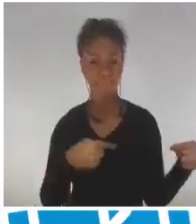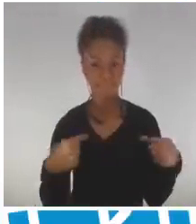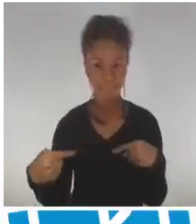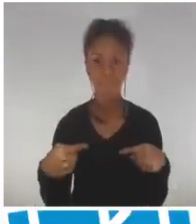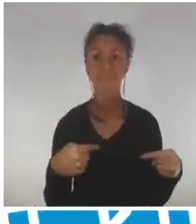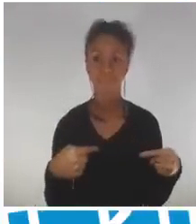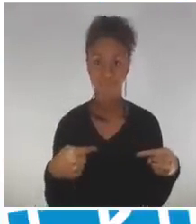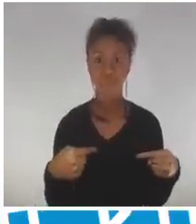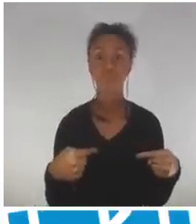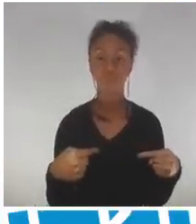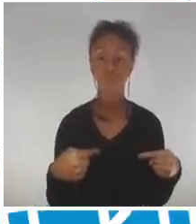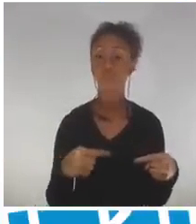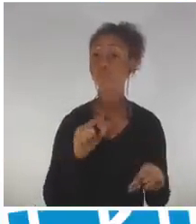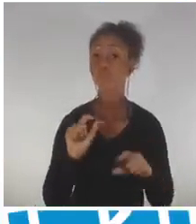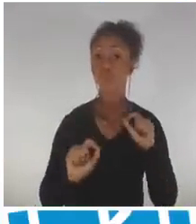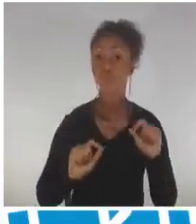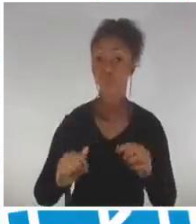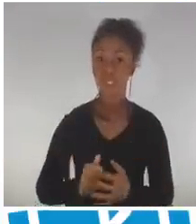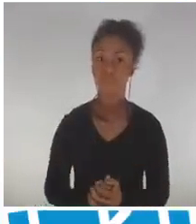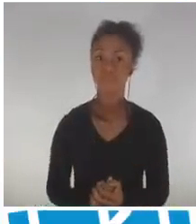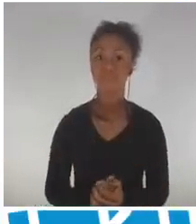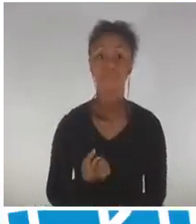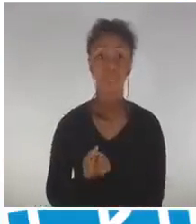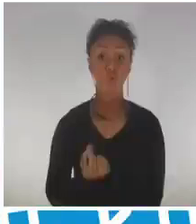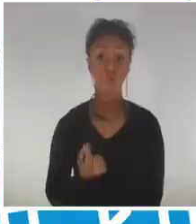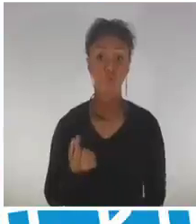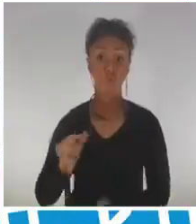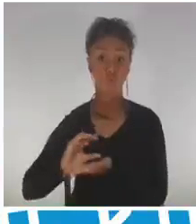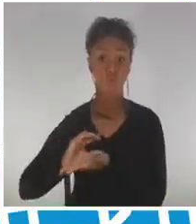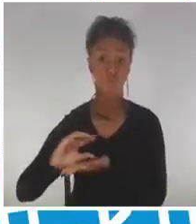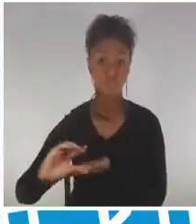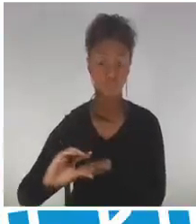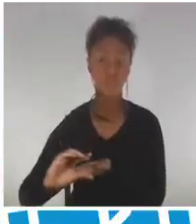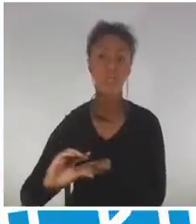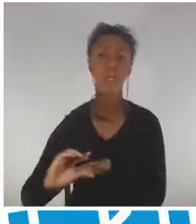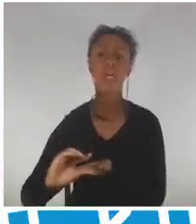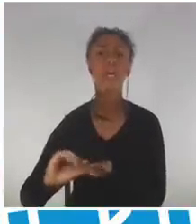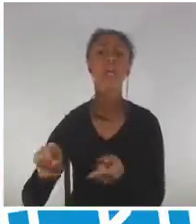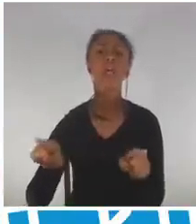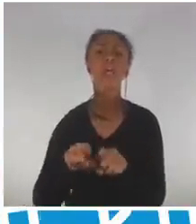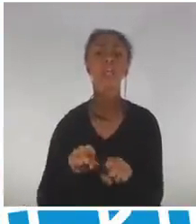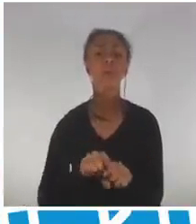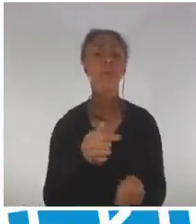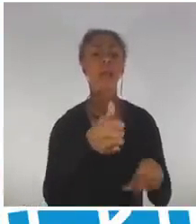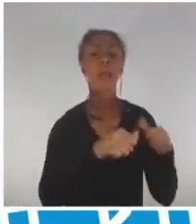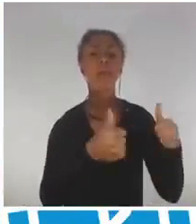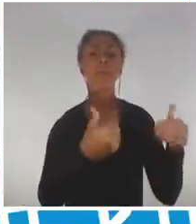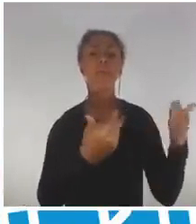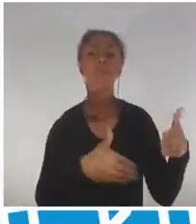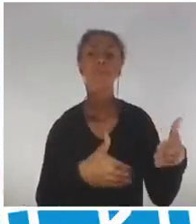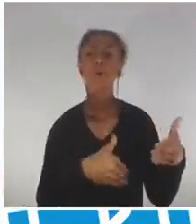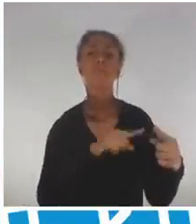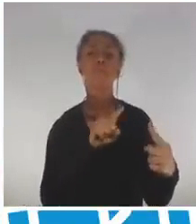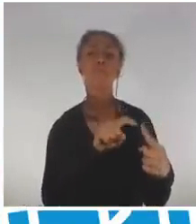dessa portaria, é a questão de custos, né, e finalidades dessa avaliação, né?